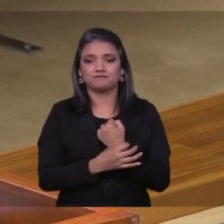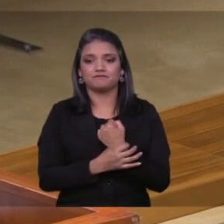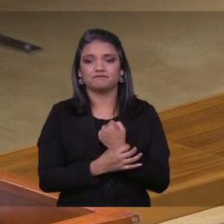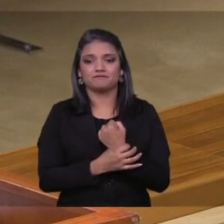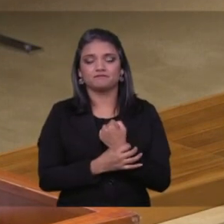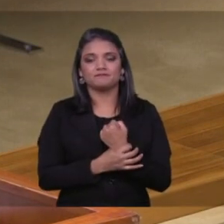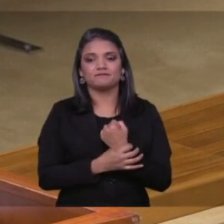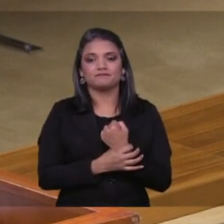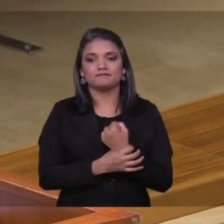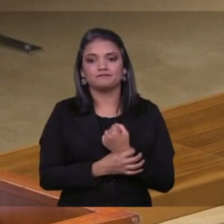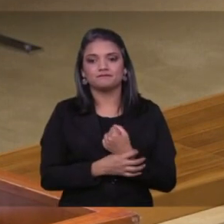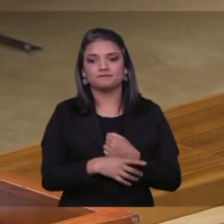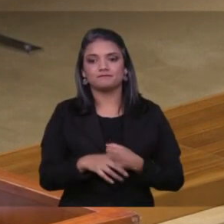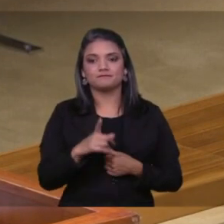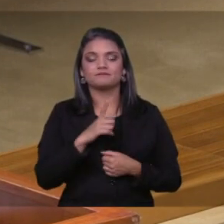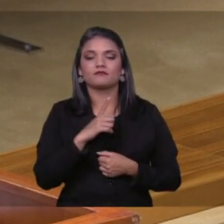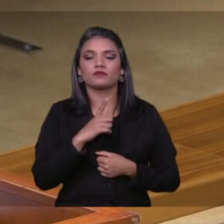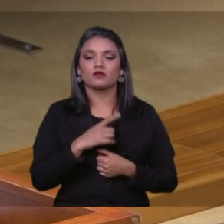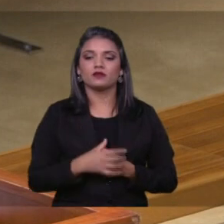outras, elas estão